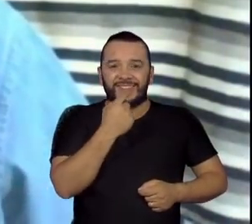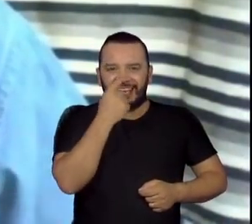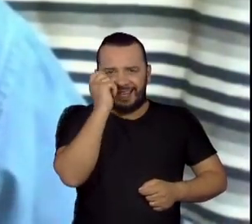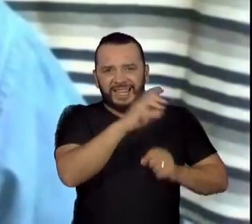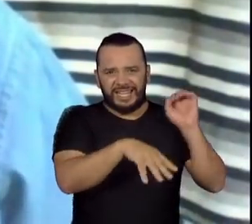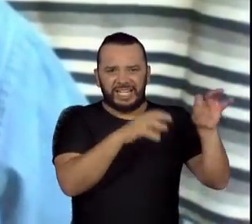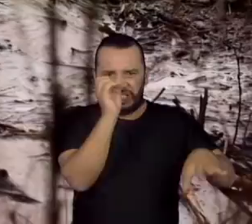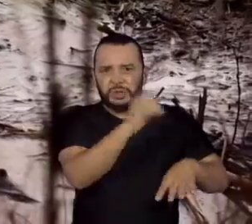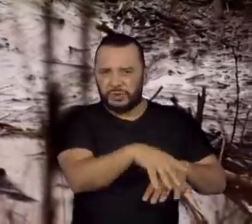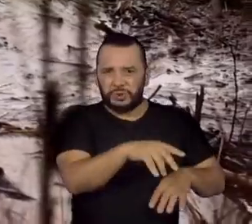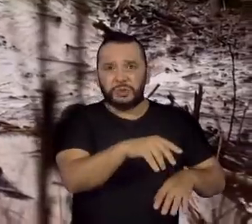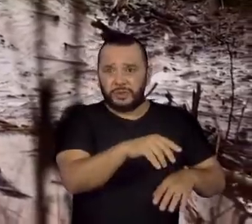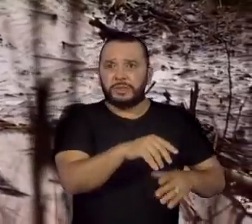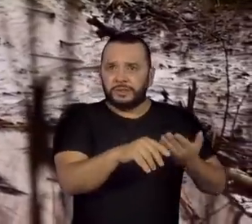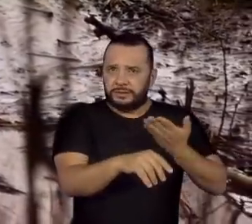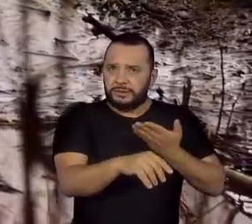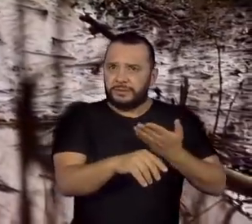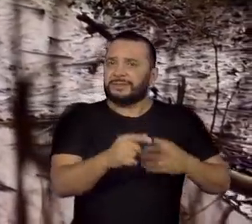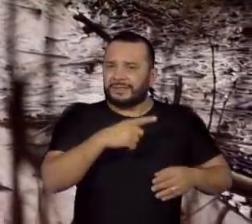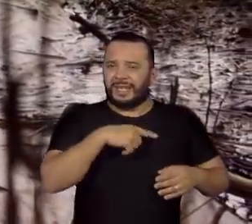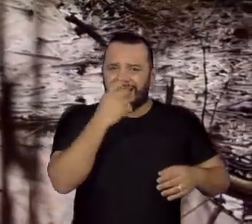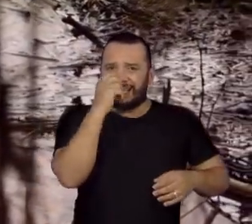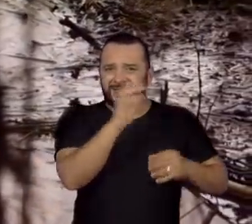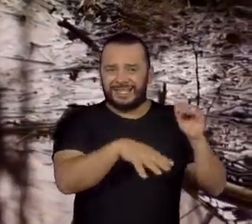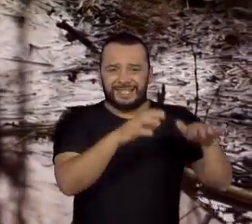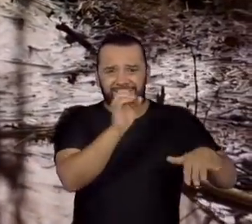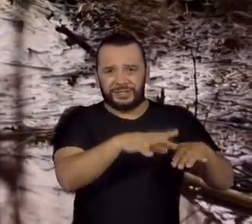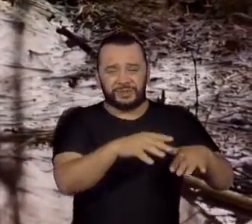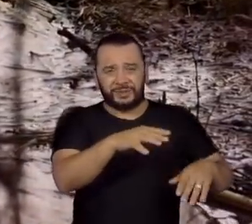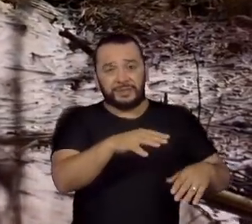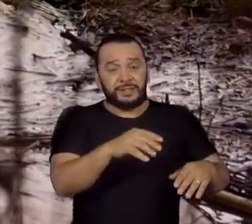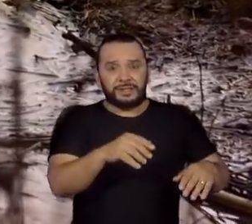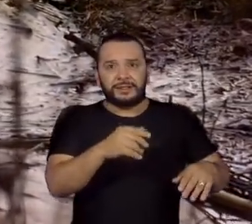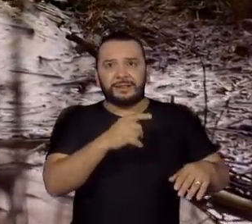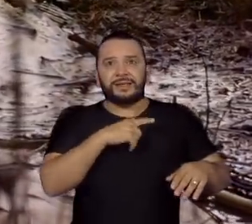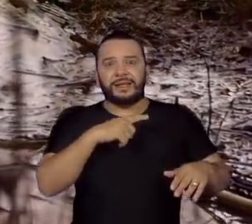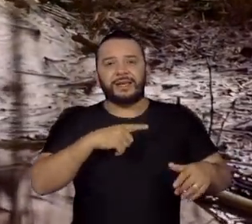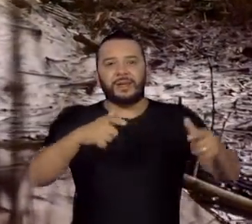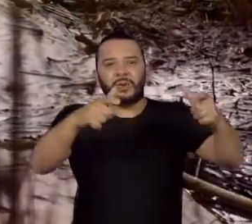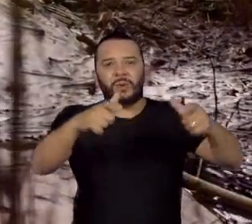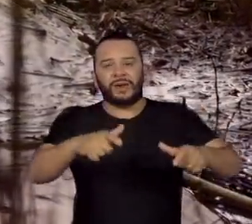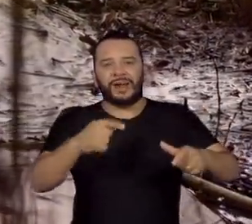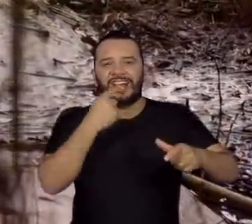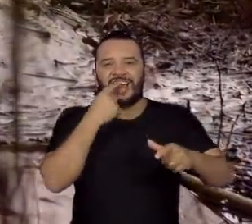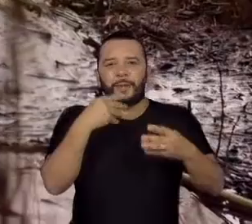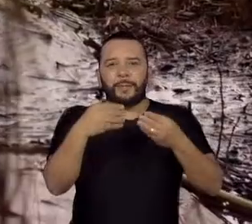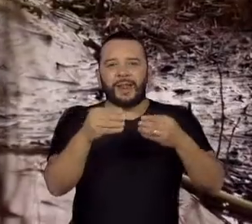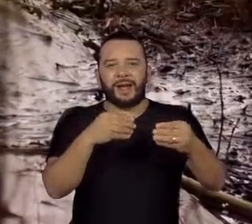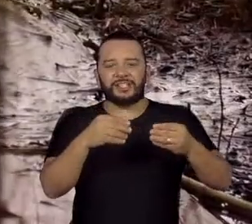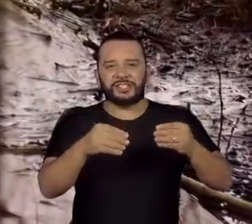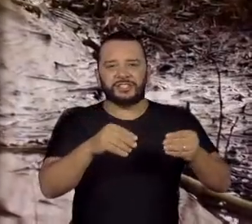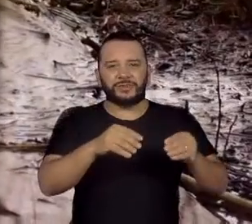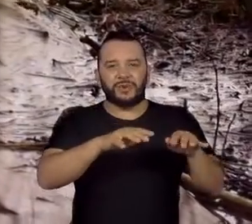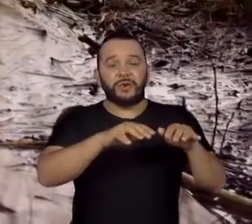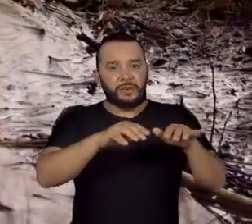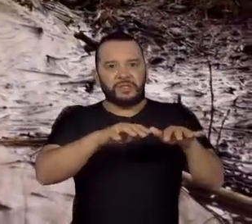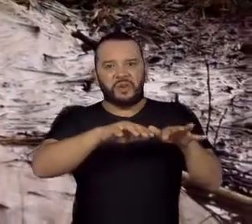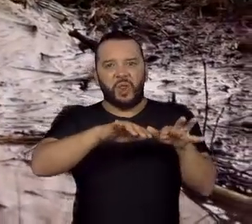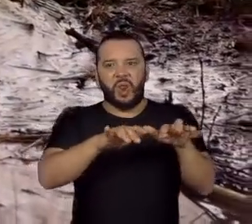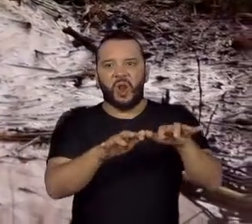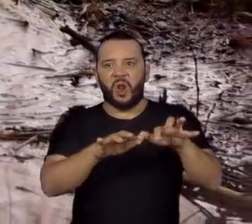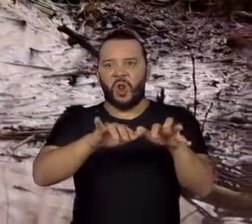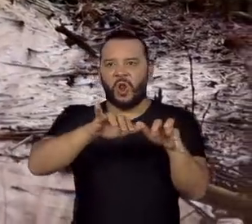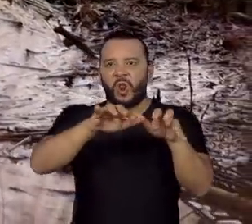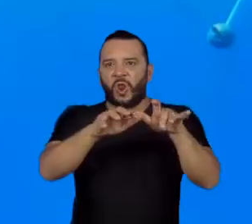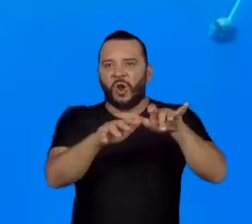lixo que é carregado, e você tem formação dessas grandes ilhas de plástico distribuídas praticamente por